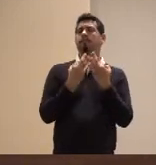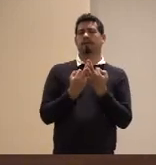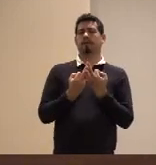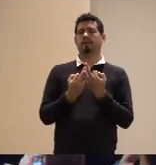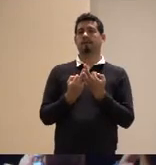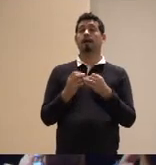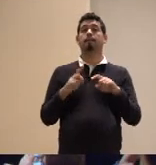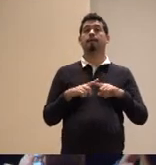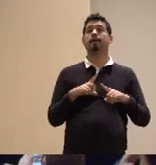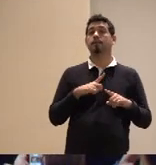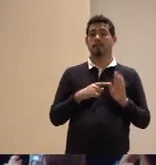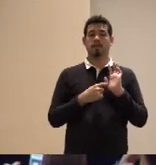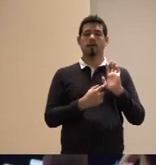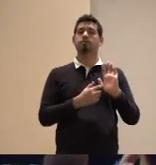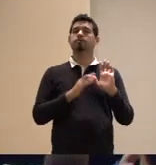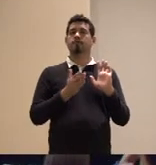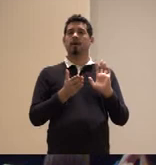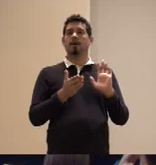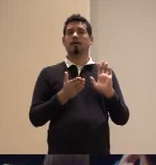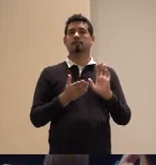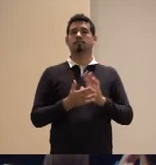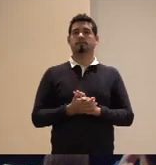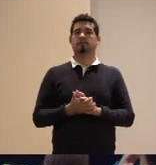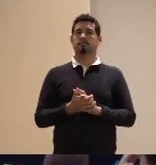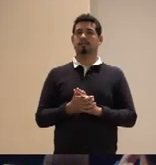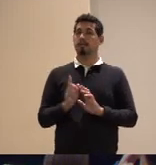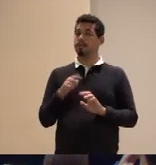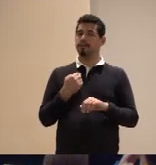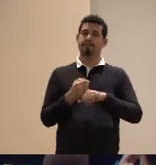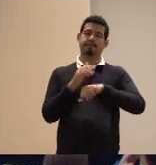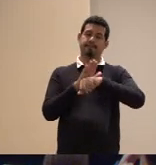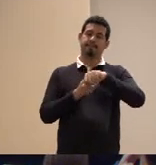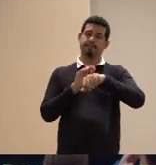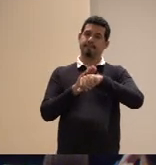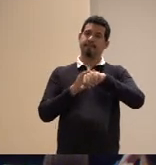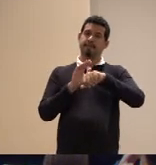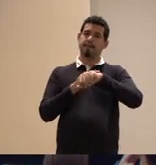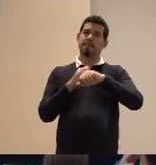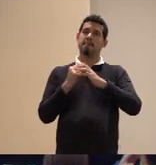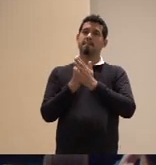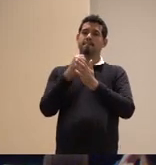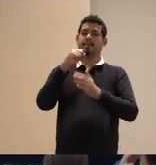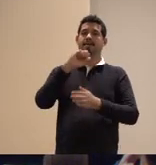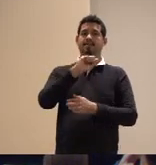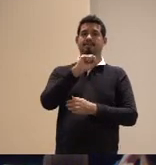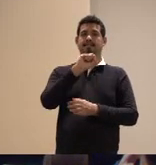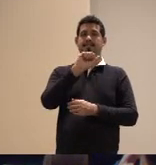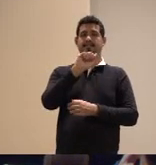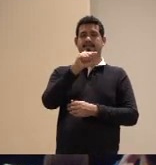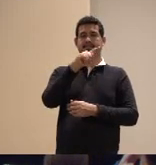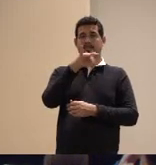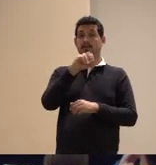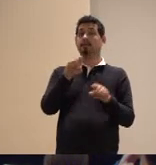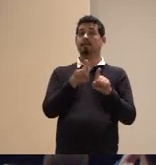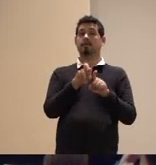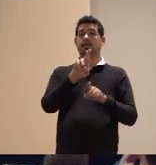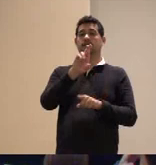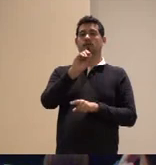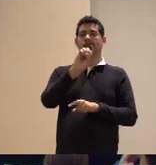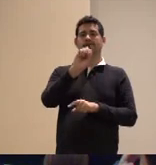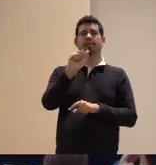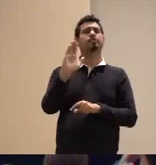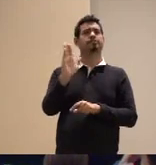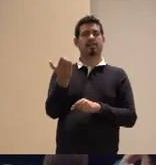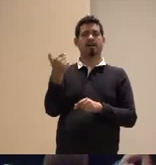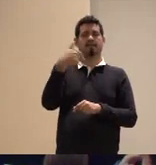daí eu trago aqui nossas queridas Marta Santos Paes e a Rosa Maria Ortiz, que já esteve aqui em